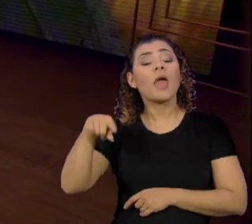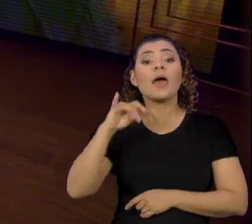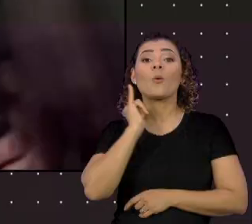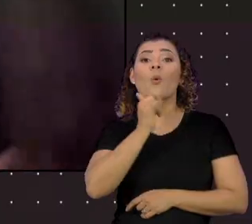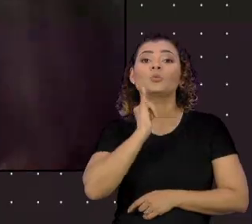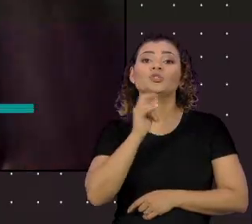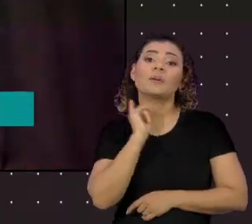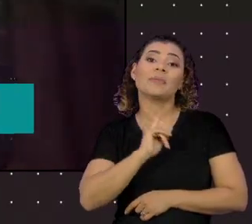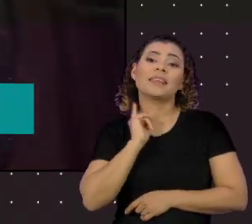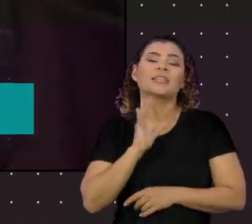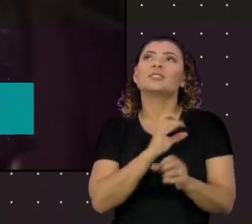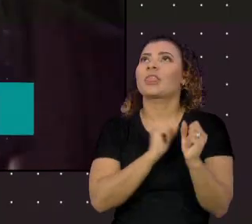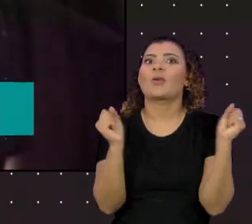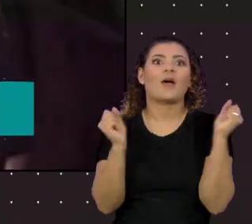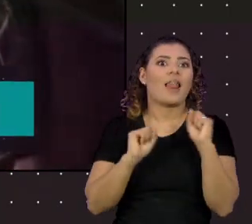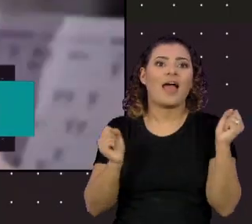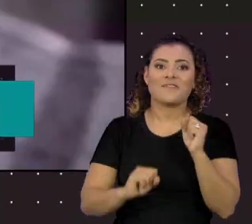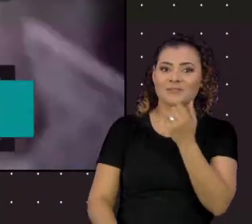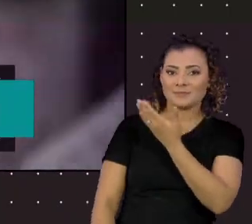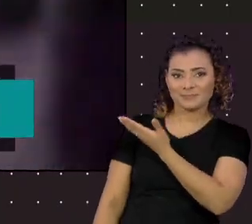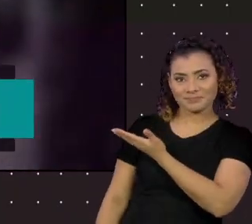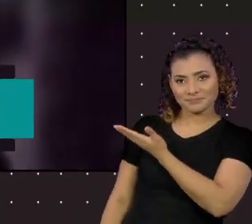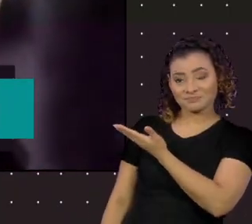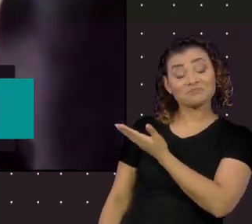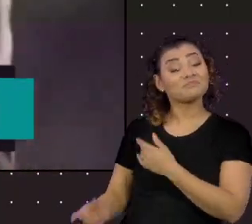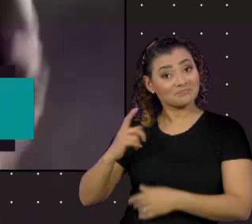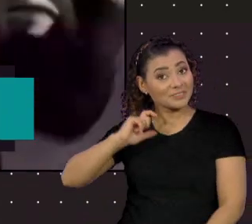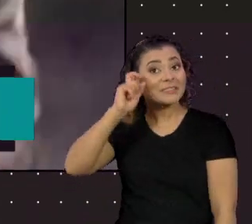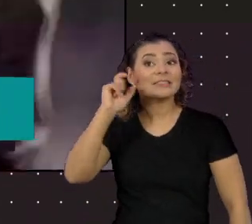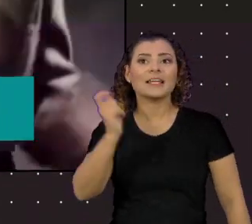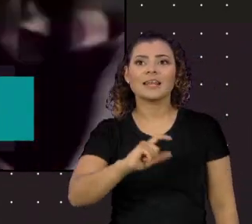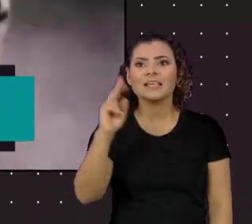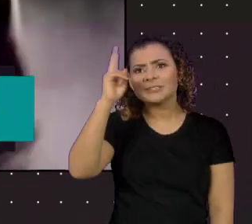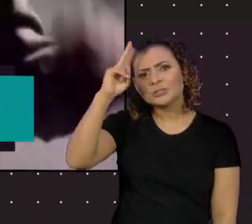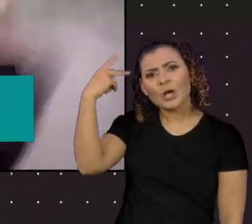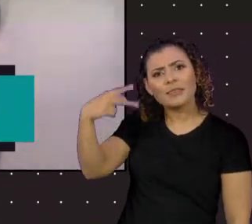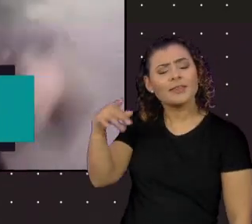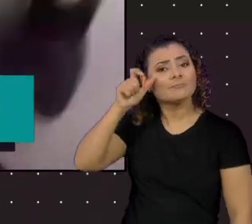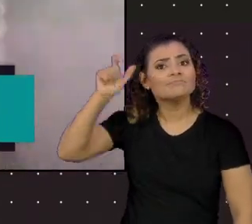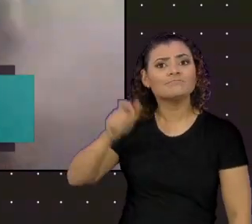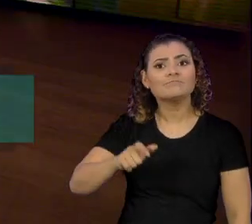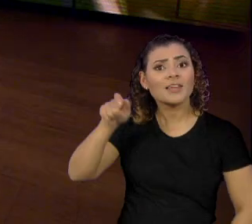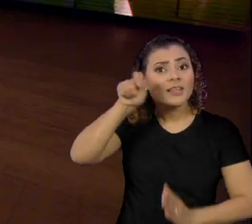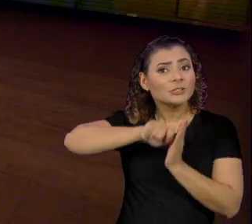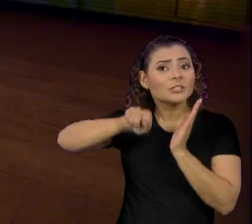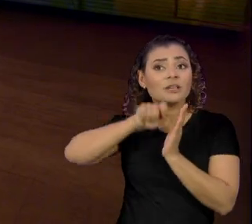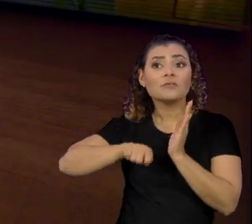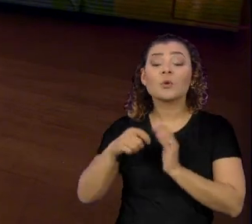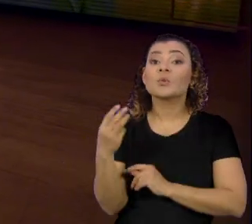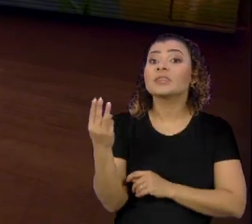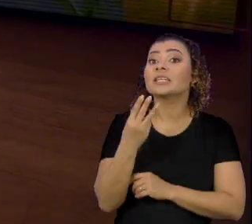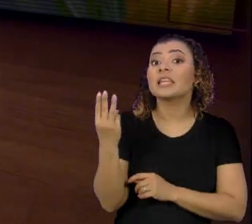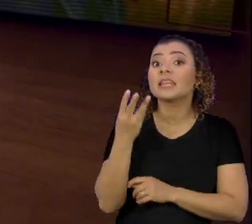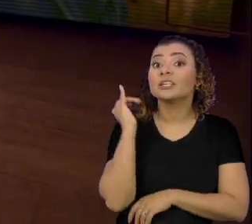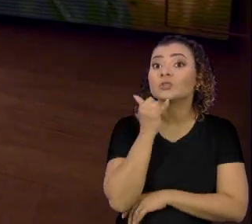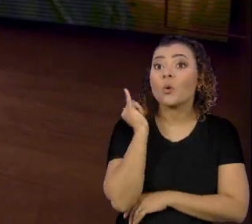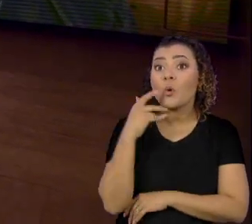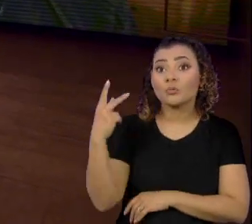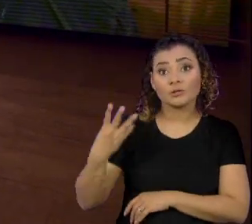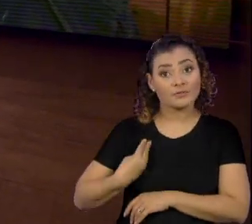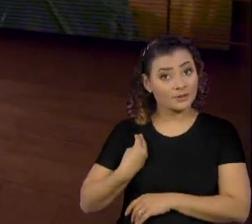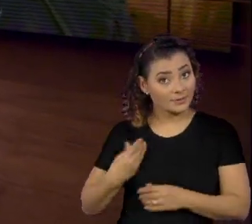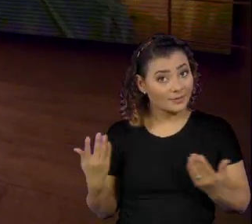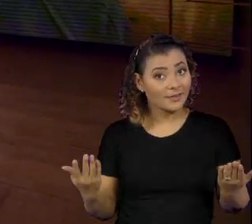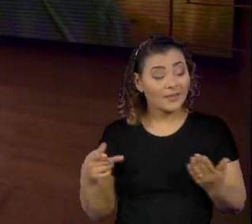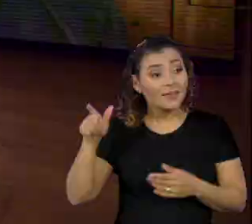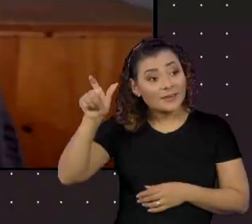gente gostava e que a gente tinha interesse. Tinha uma história tão interessante, né? Uma pessoa que escreveu 33 contos na vida, assim,